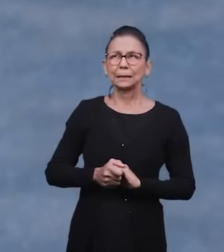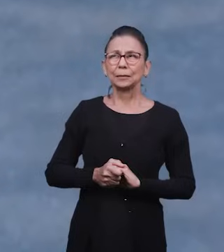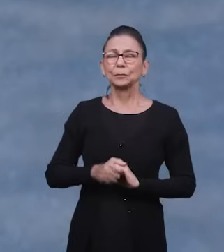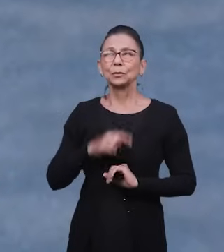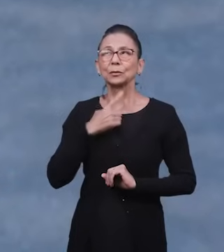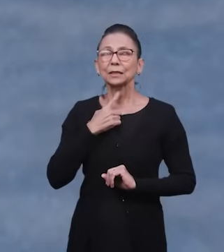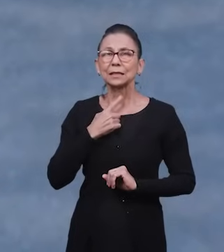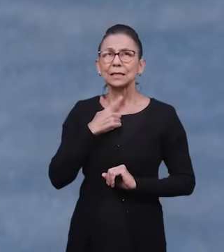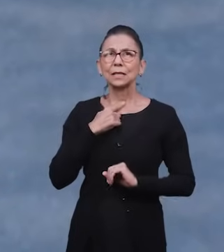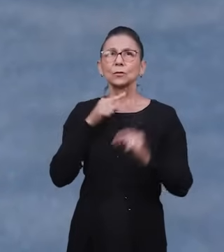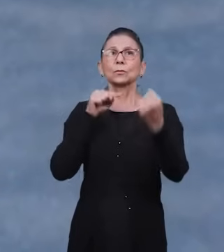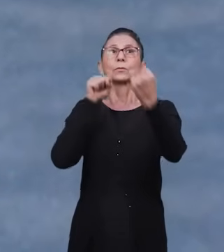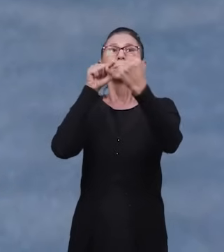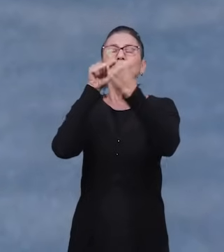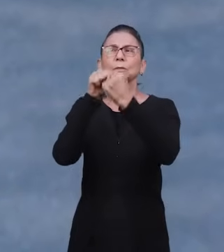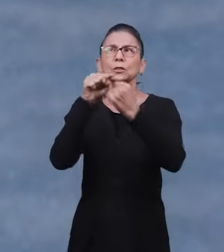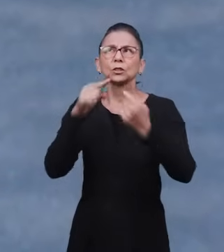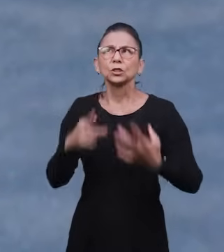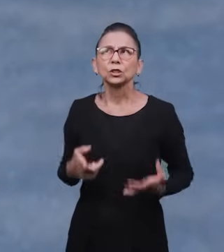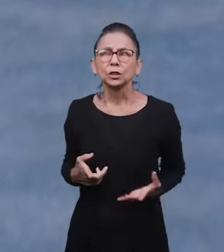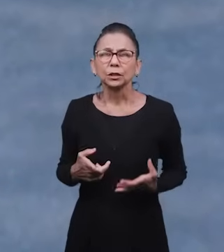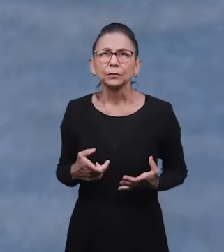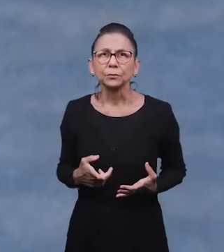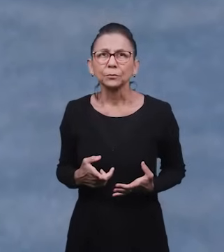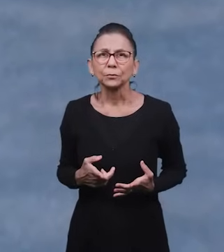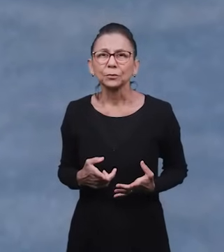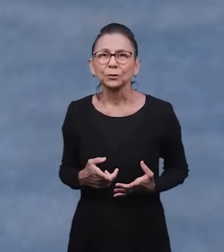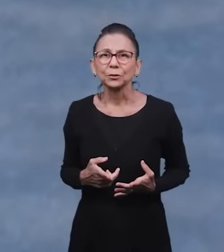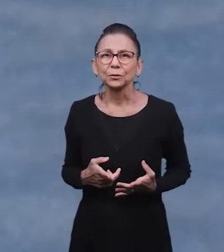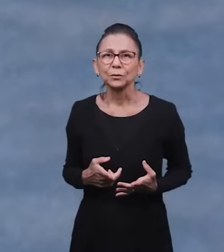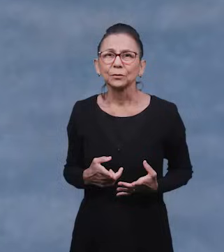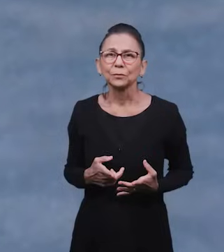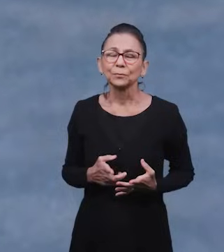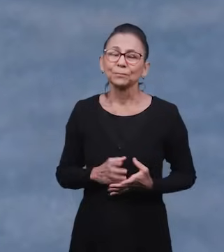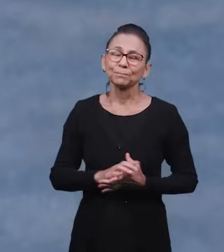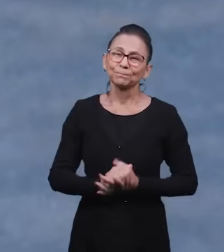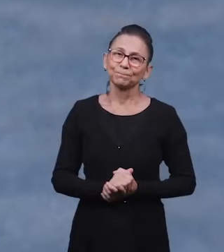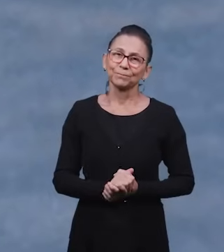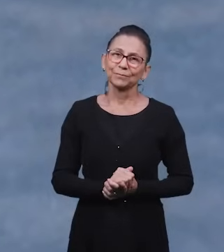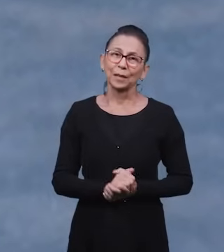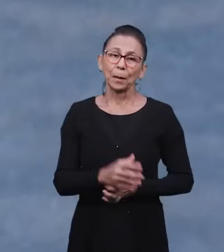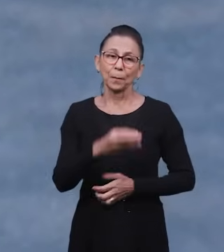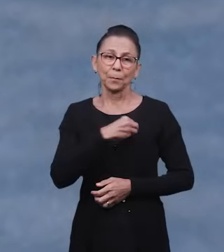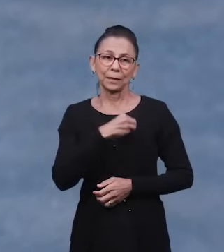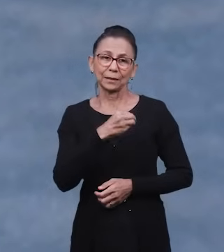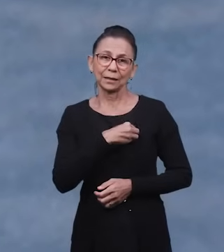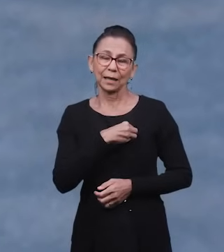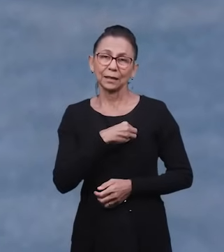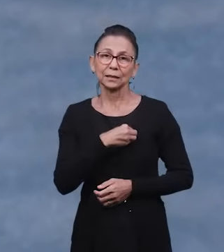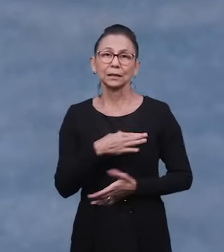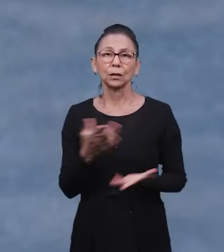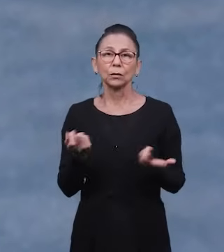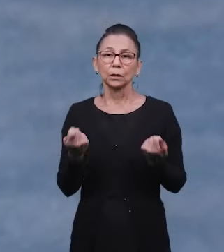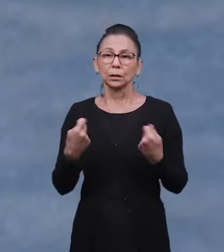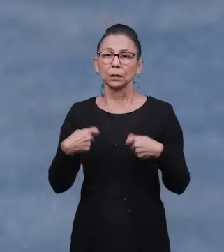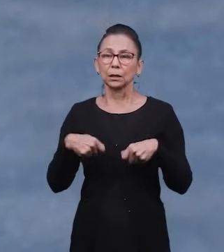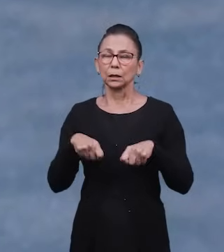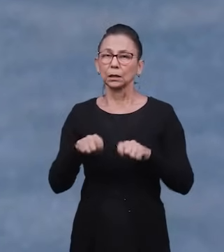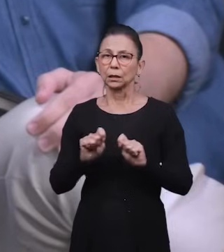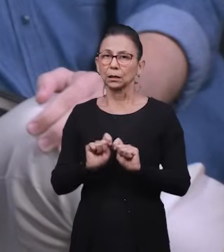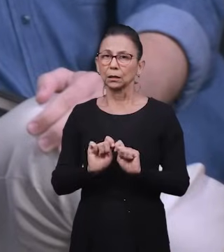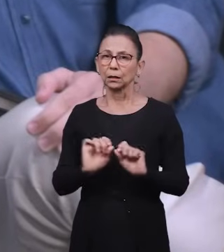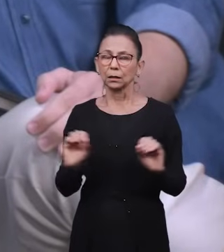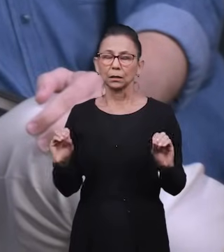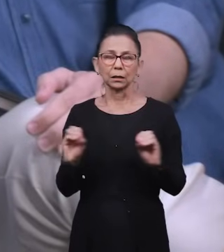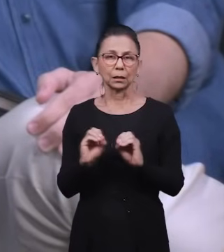meu intento, o meu objetivo é esse, a palavra diz que não resta mais sacrifício. Tá? Não estou